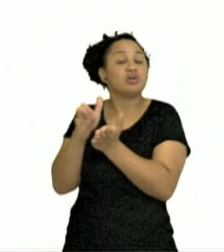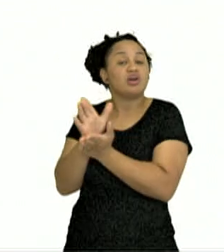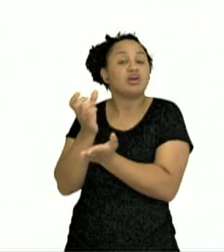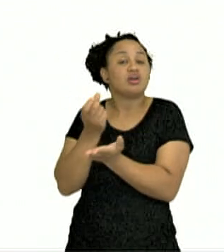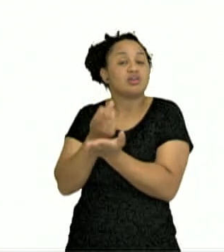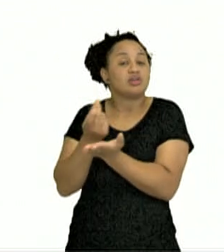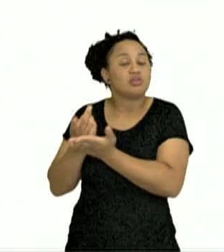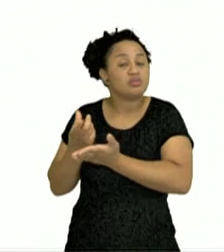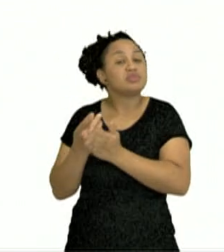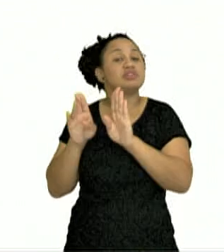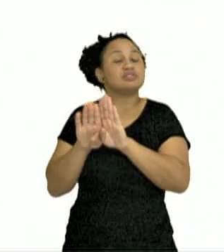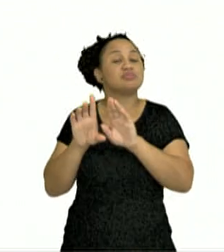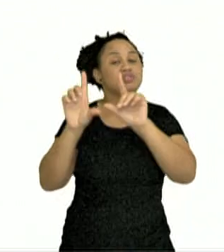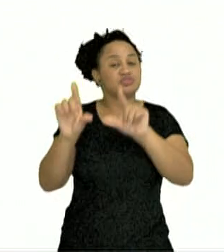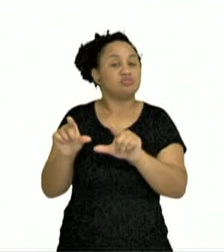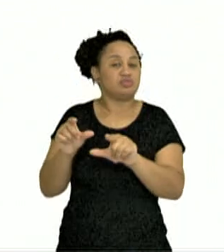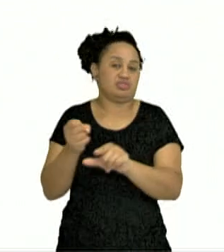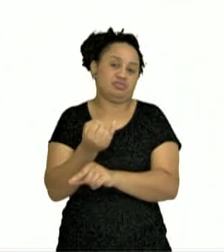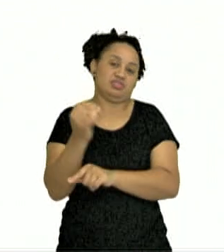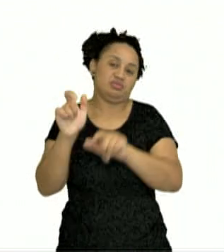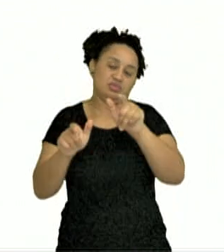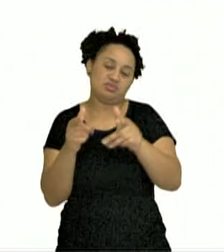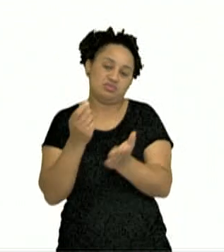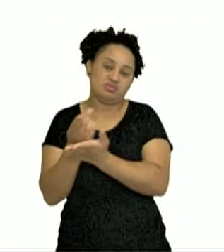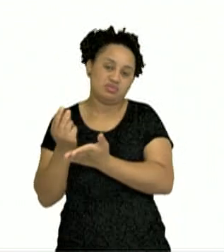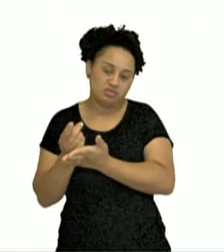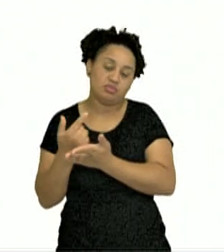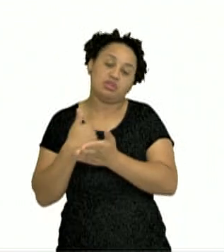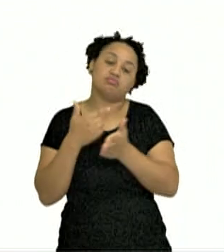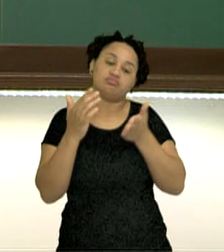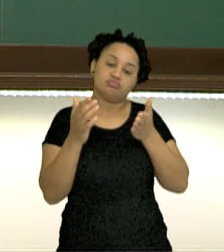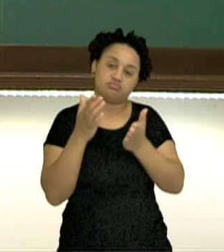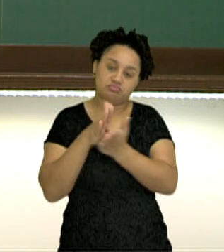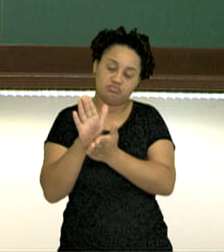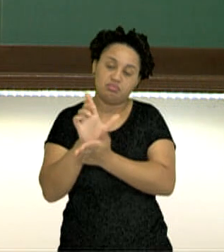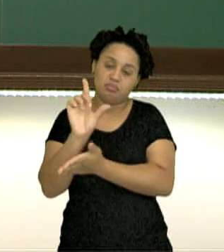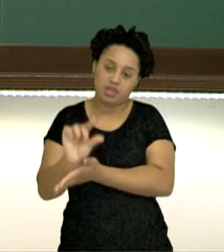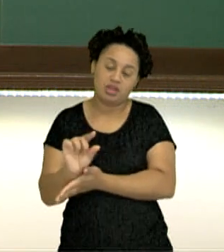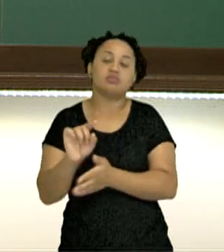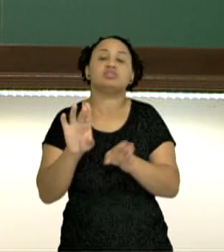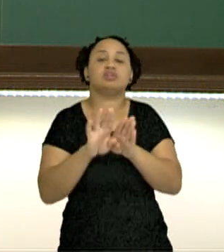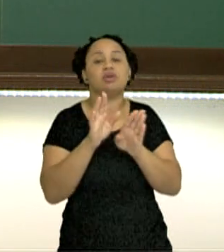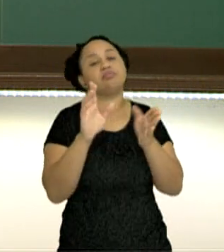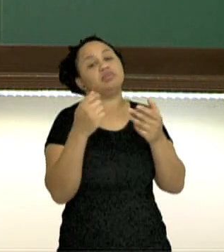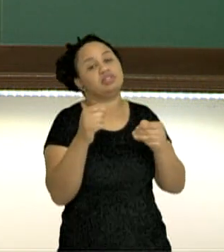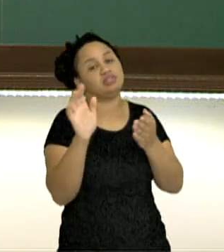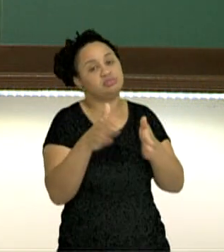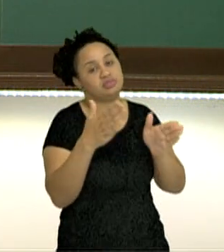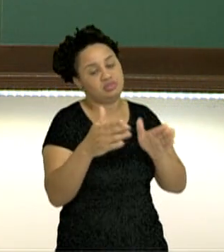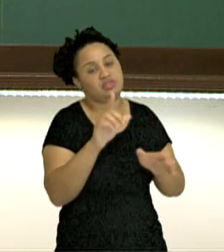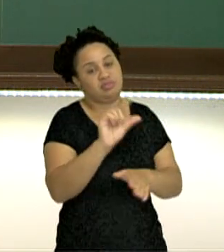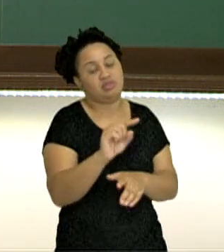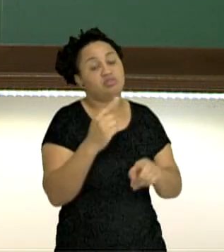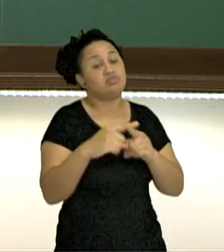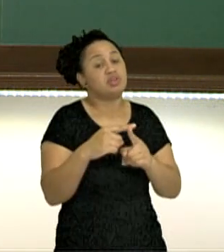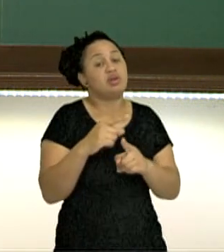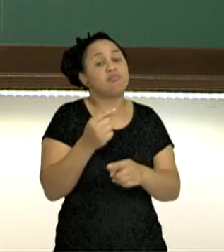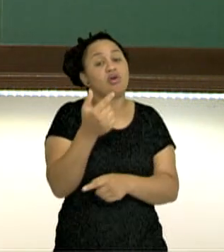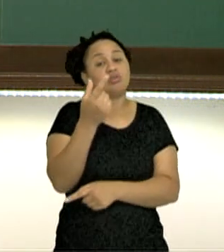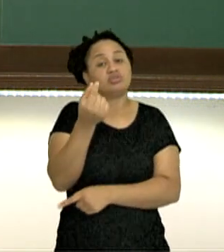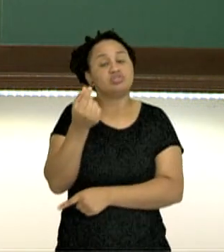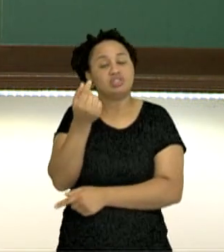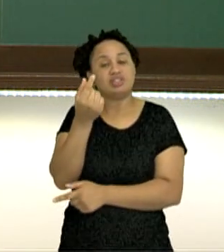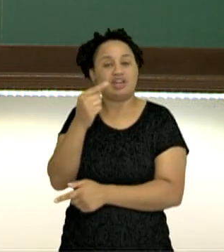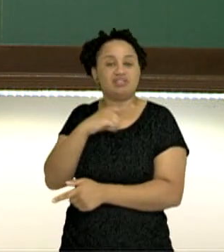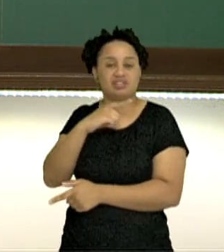diminuindo. Logo, produz-se menos, consome-se menos. E por que consome-se menos? Porque há menos dinheiro disponível, pois,